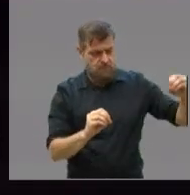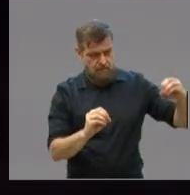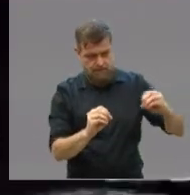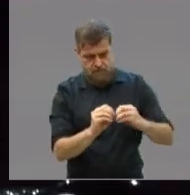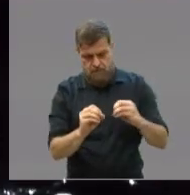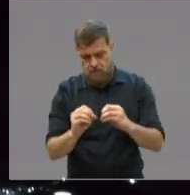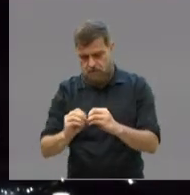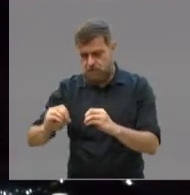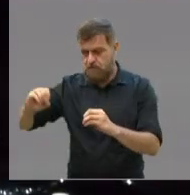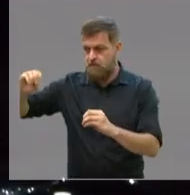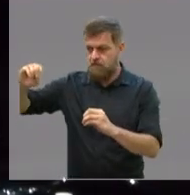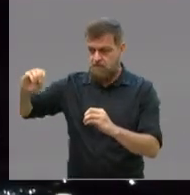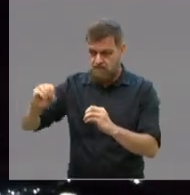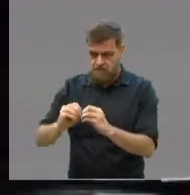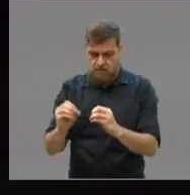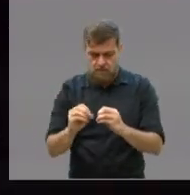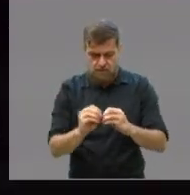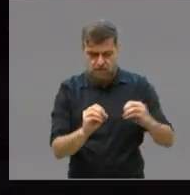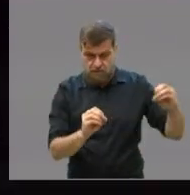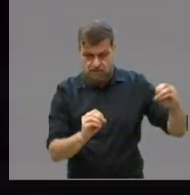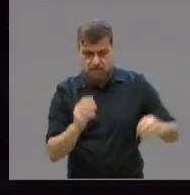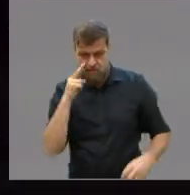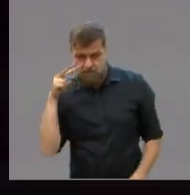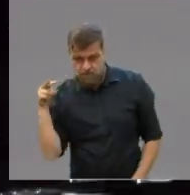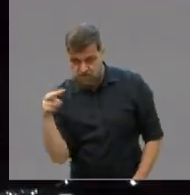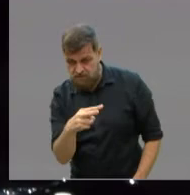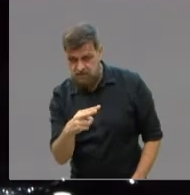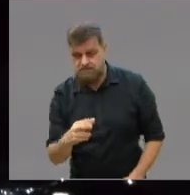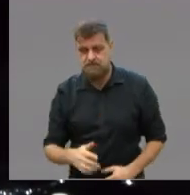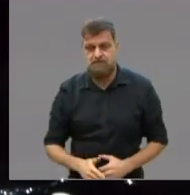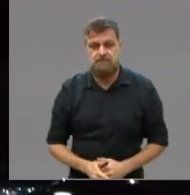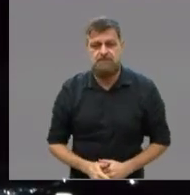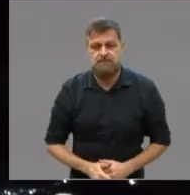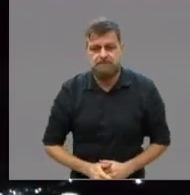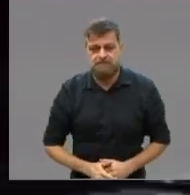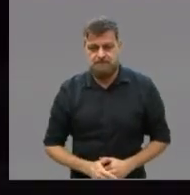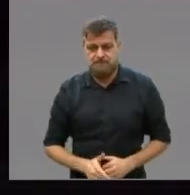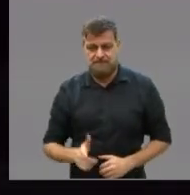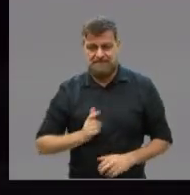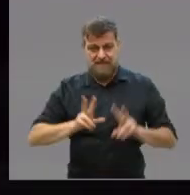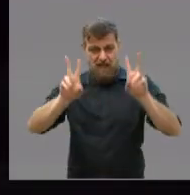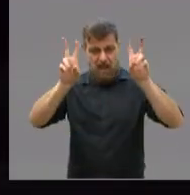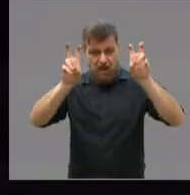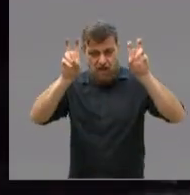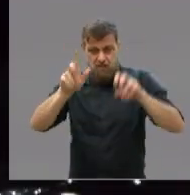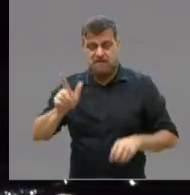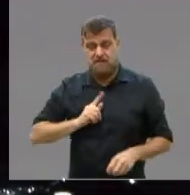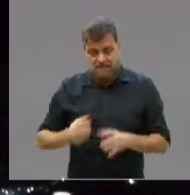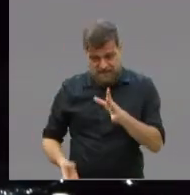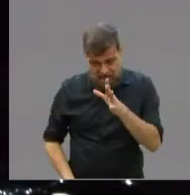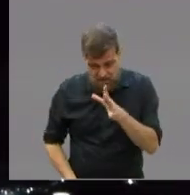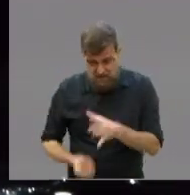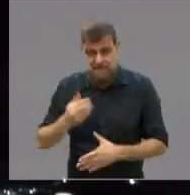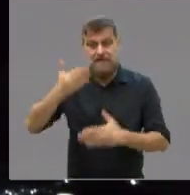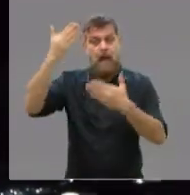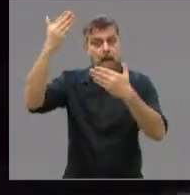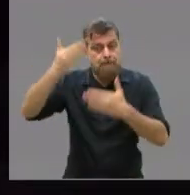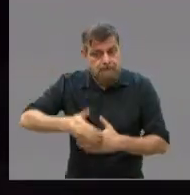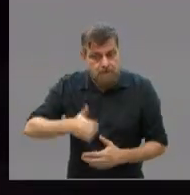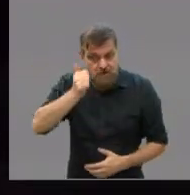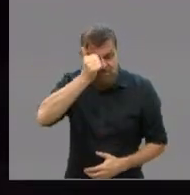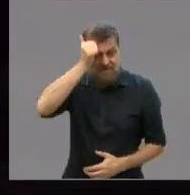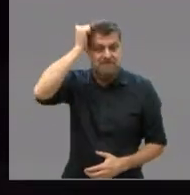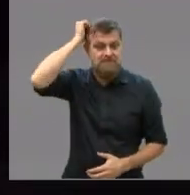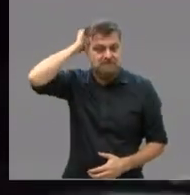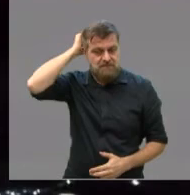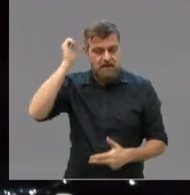Quando a esfera é levantada, ela ganha energia potencial gravitacional, um assunto recorrente. Isso cai no vestibular,